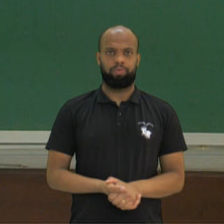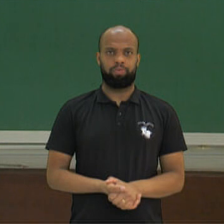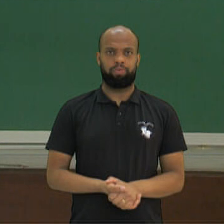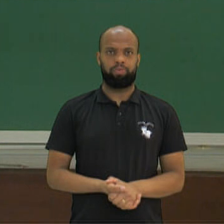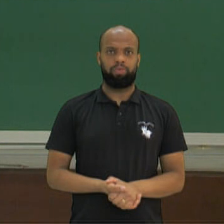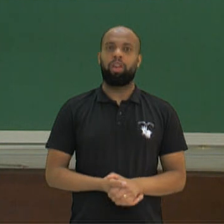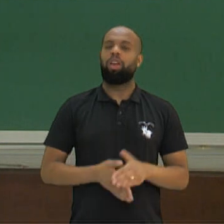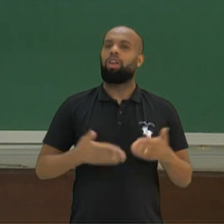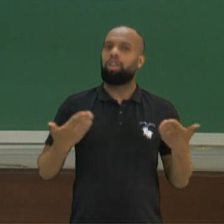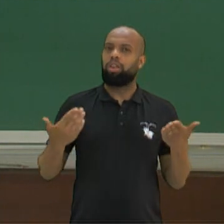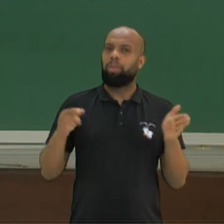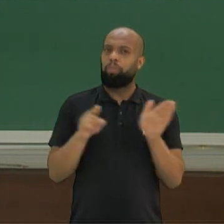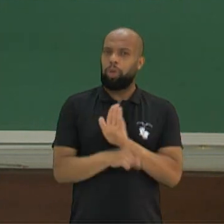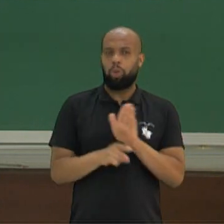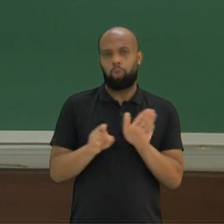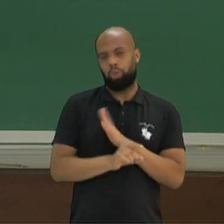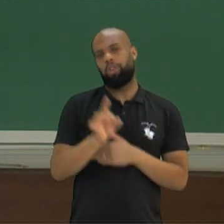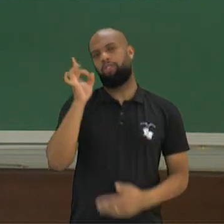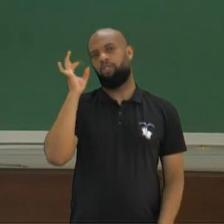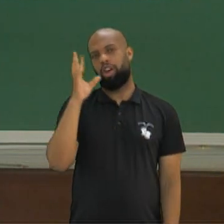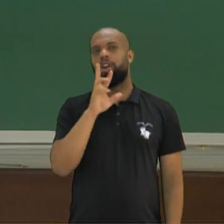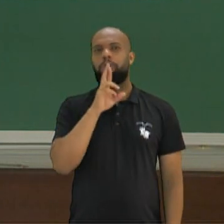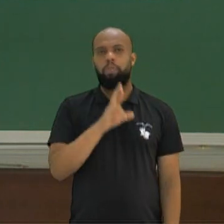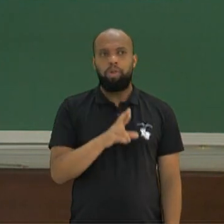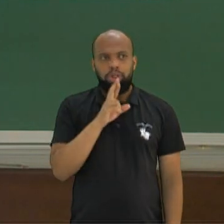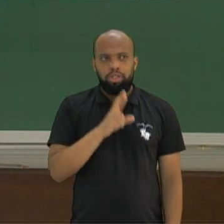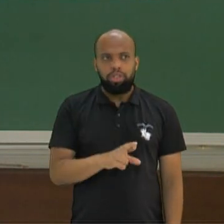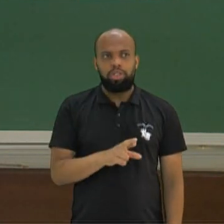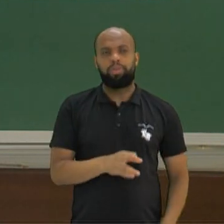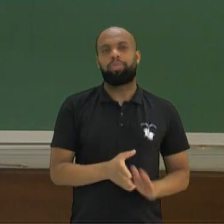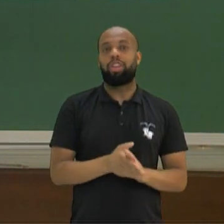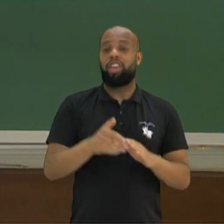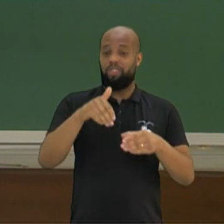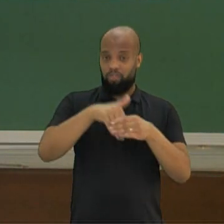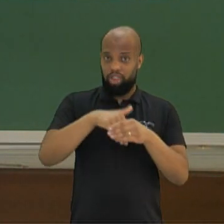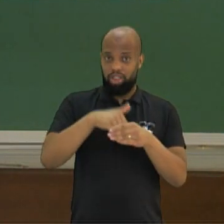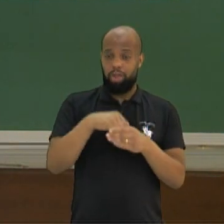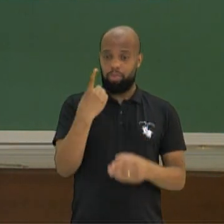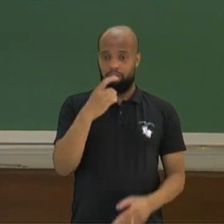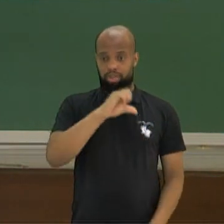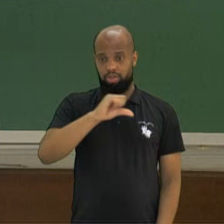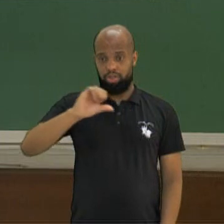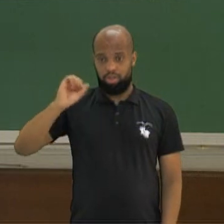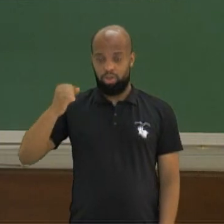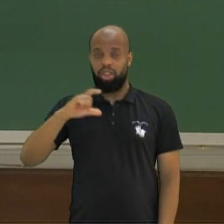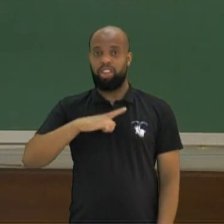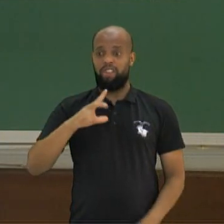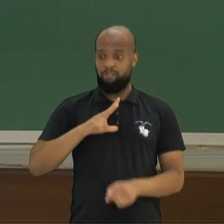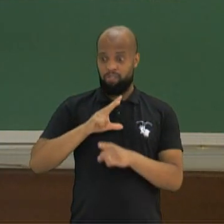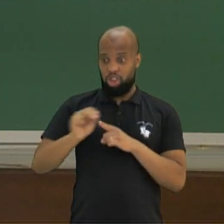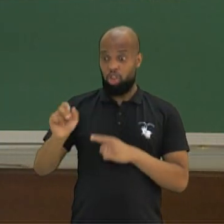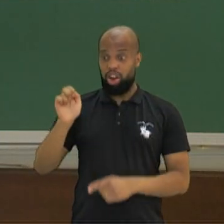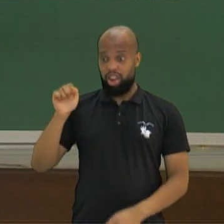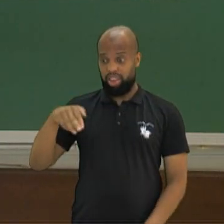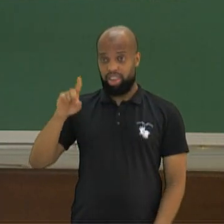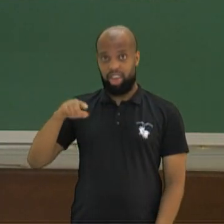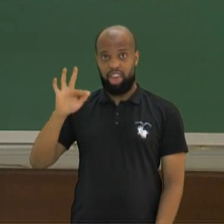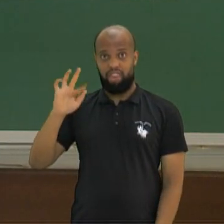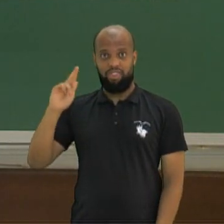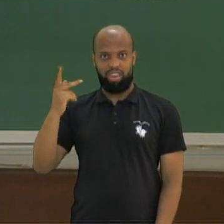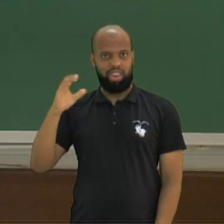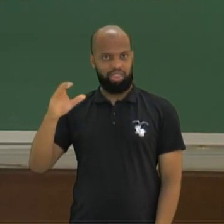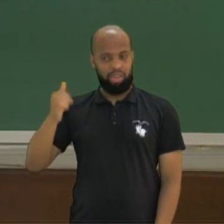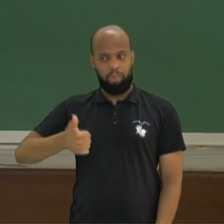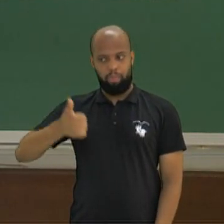Pessoal, nosso quiz bem tranquilo, né? Para a gente fazer a correção. Nas eleições de 1998, a vitória do Fernando Henrique Cardoso, ainda em